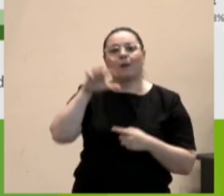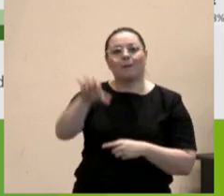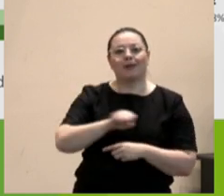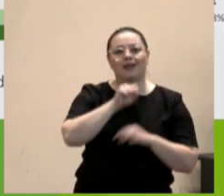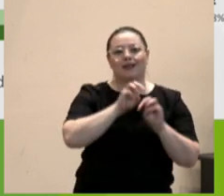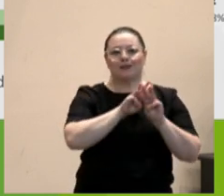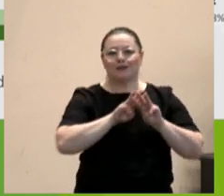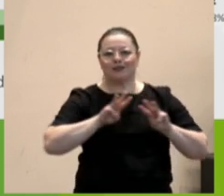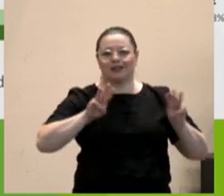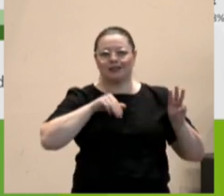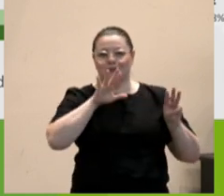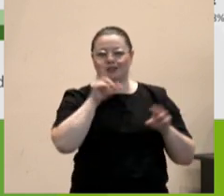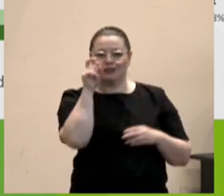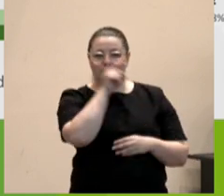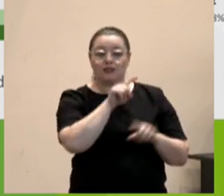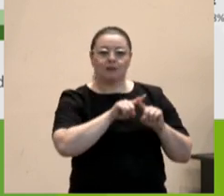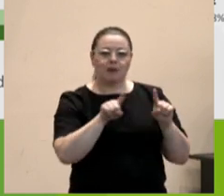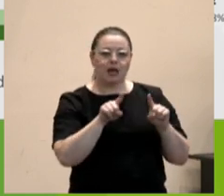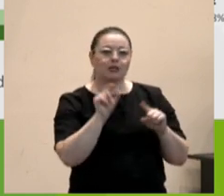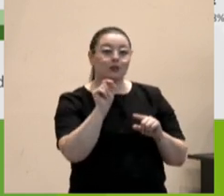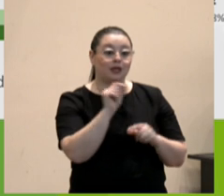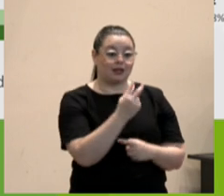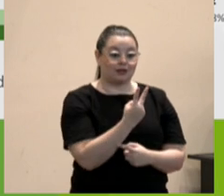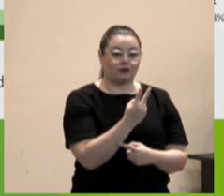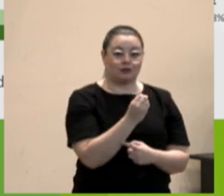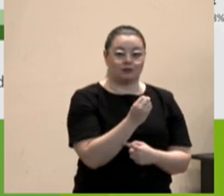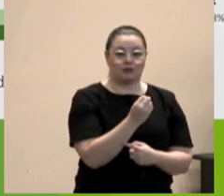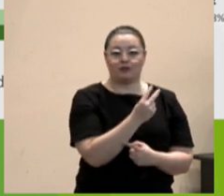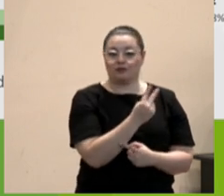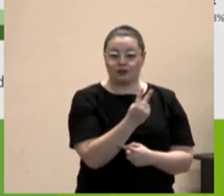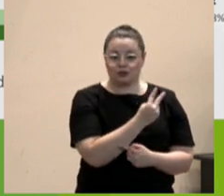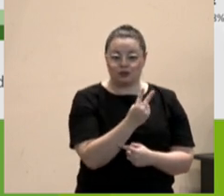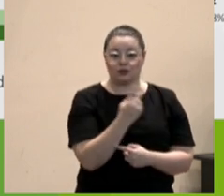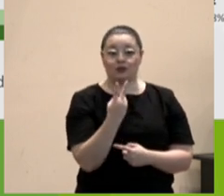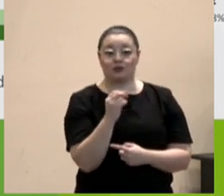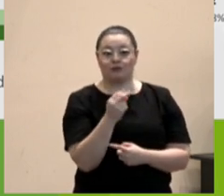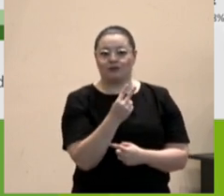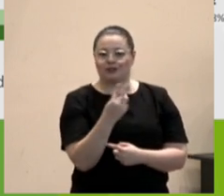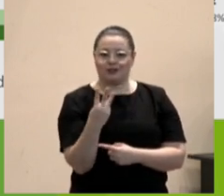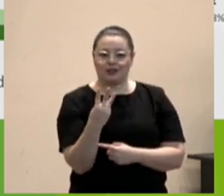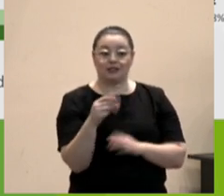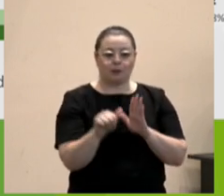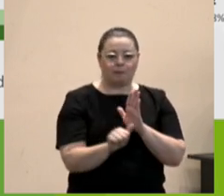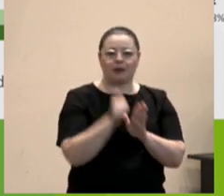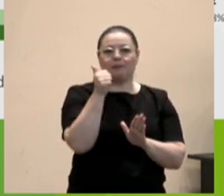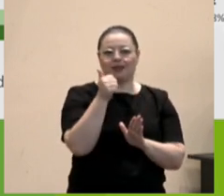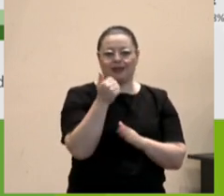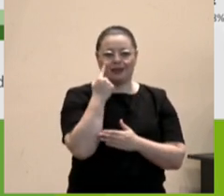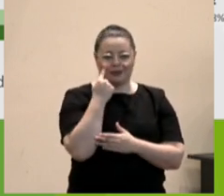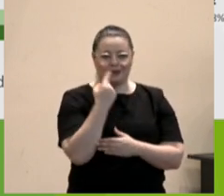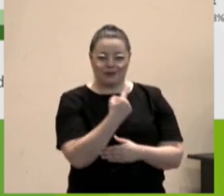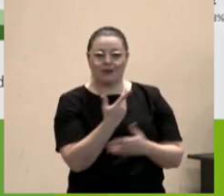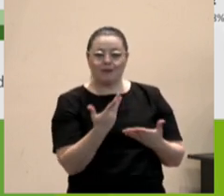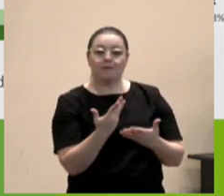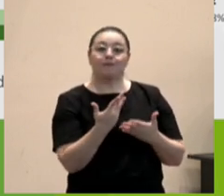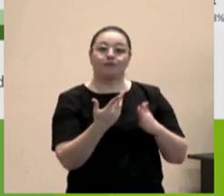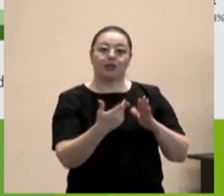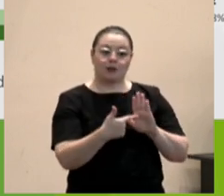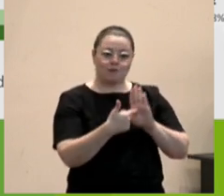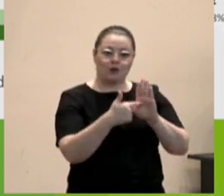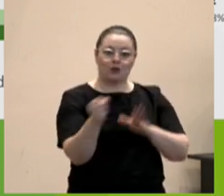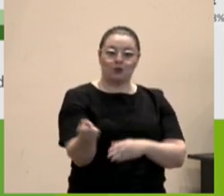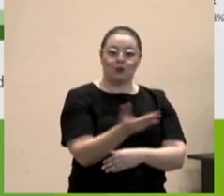para vocês verem, 2022, 2023, o primeiro acesso, que é essa, que é definido pelo novo